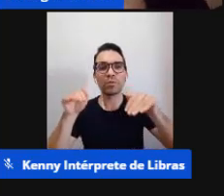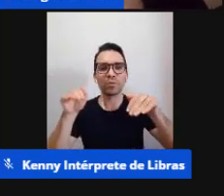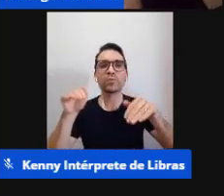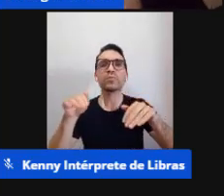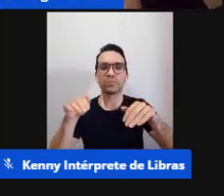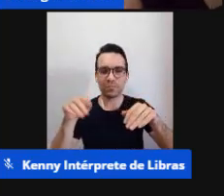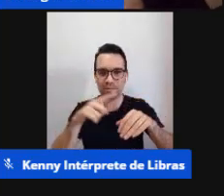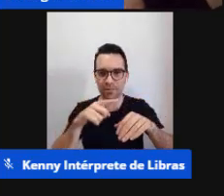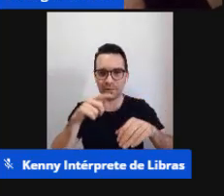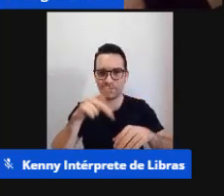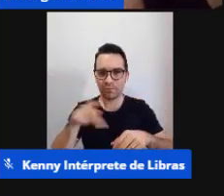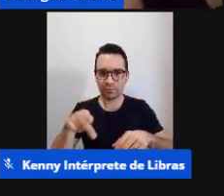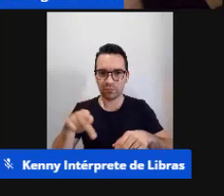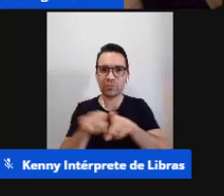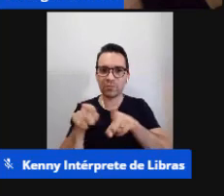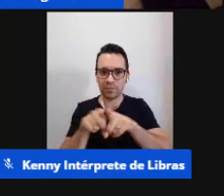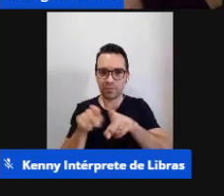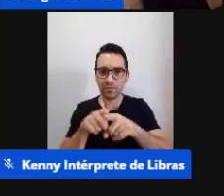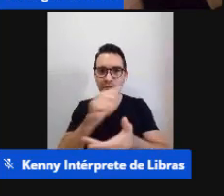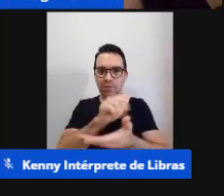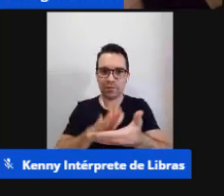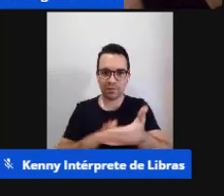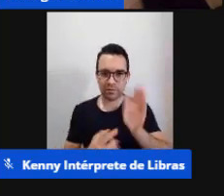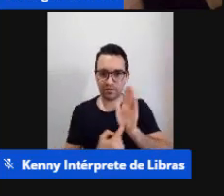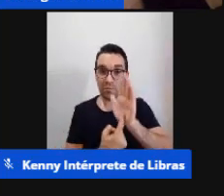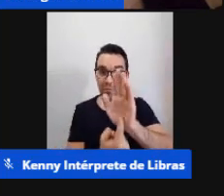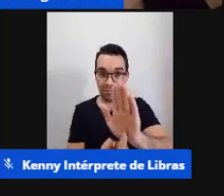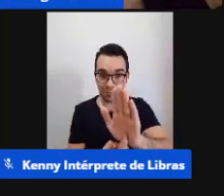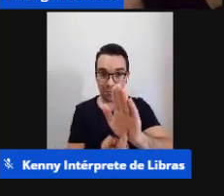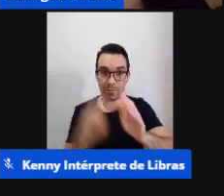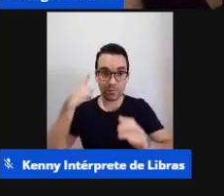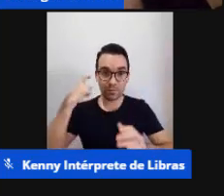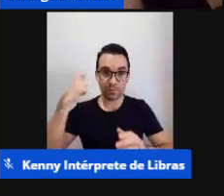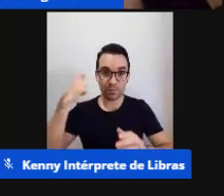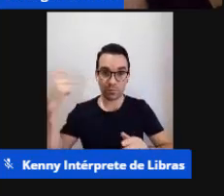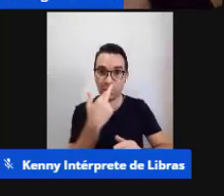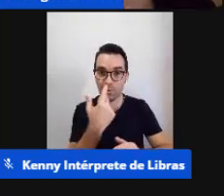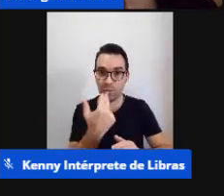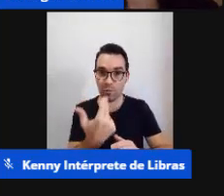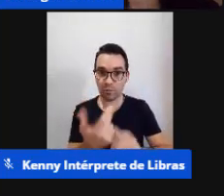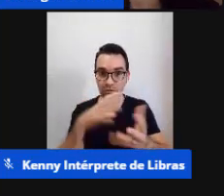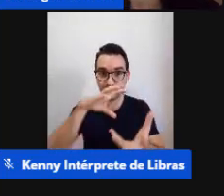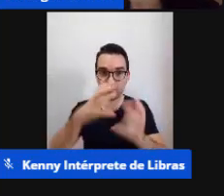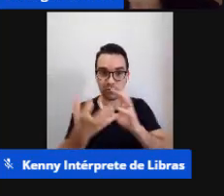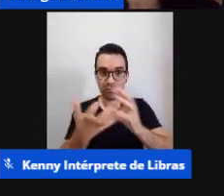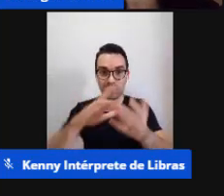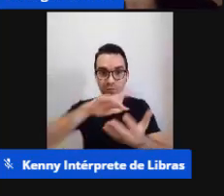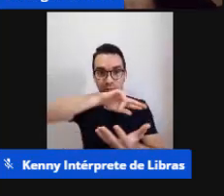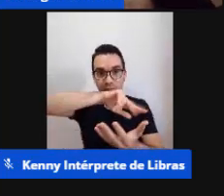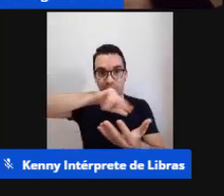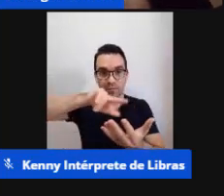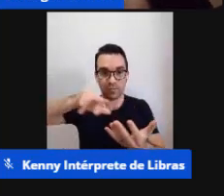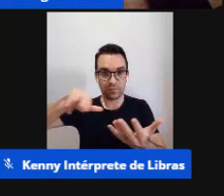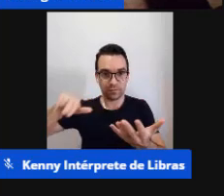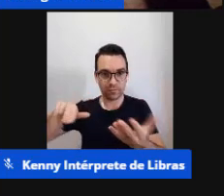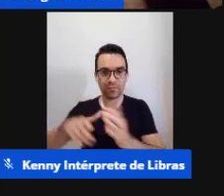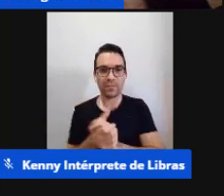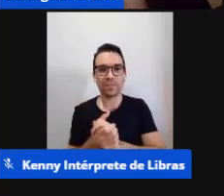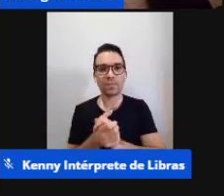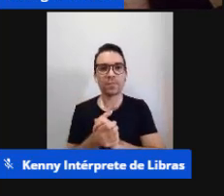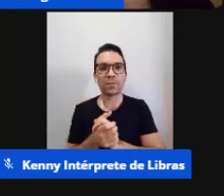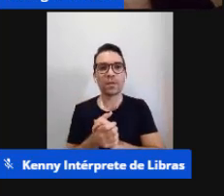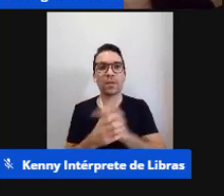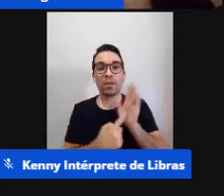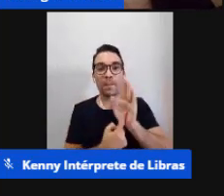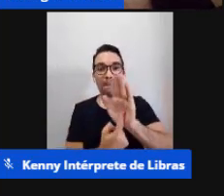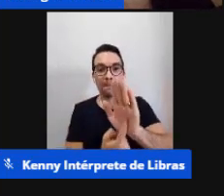estar trabalhando o campo traços, sons, cores e formas, e vocês vão estar percebendo também que ele vai trabalhar com materiais